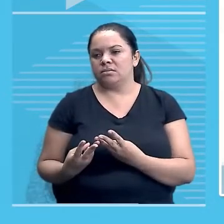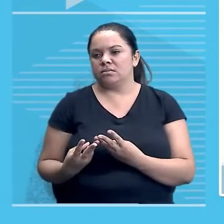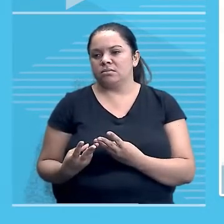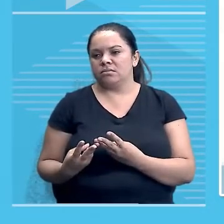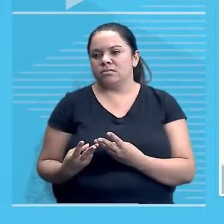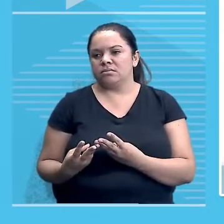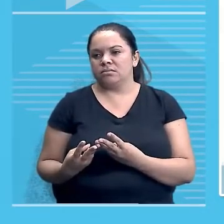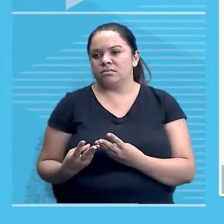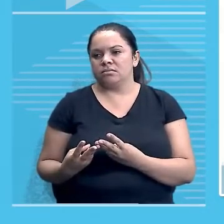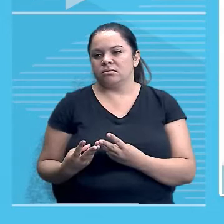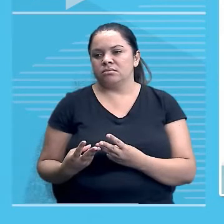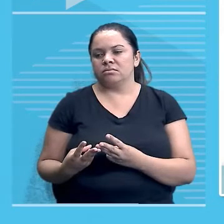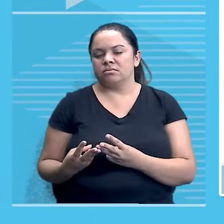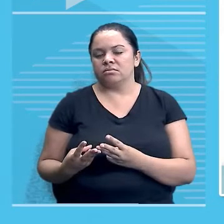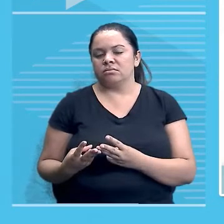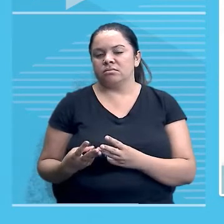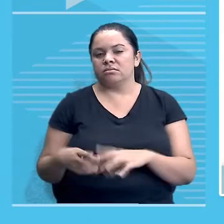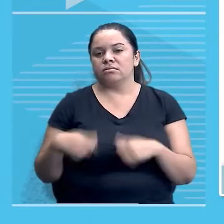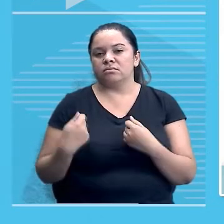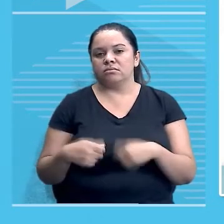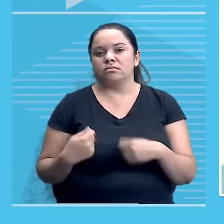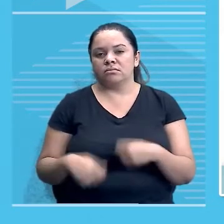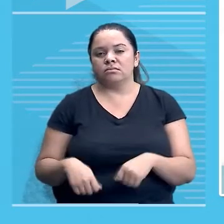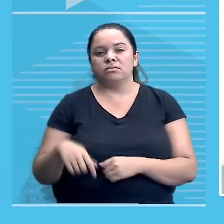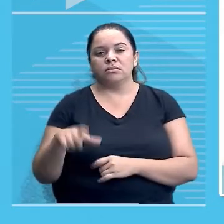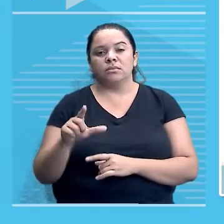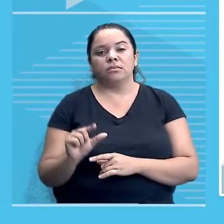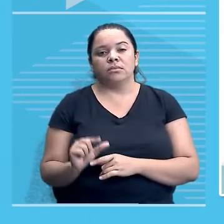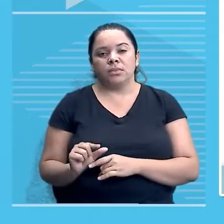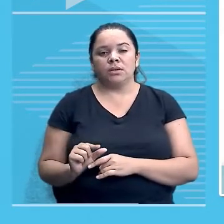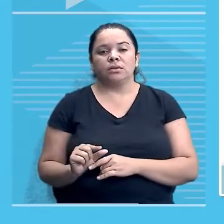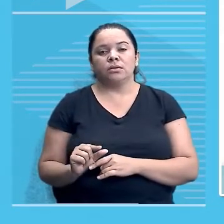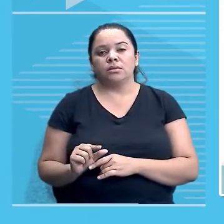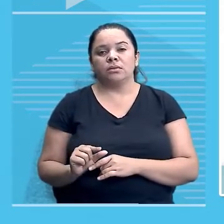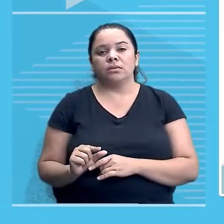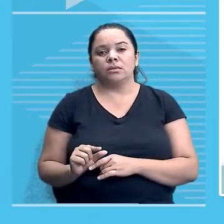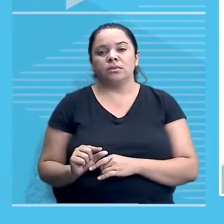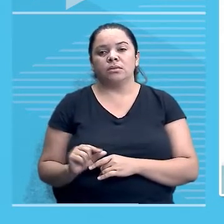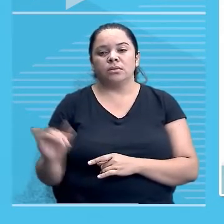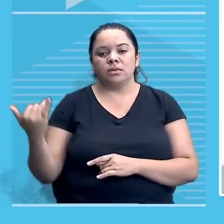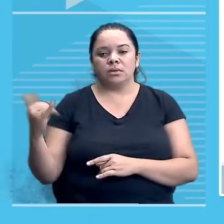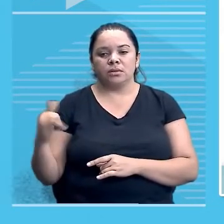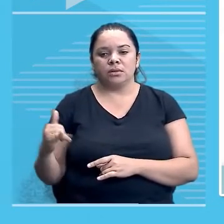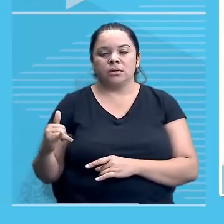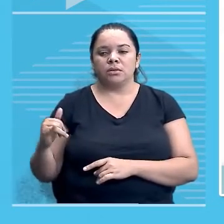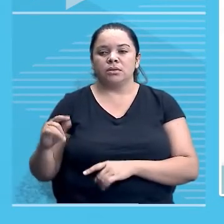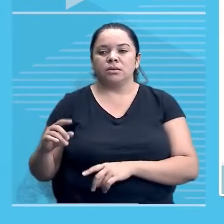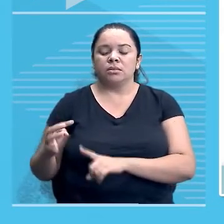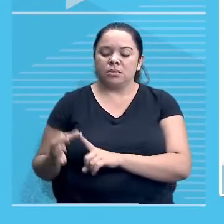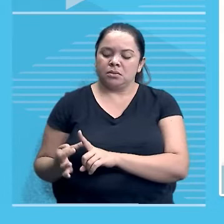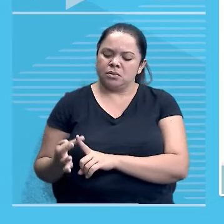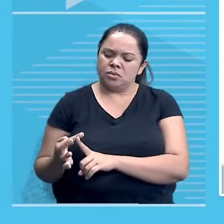vai precisar de menor quantidade de energia para variar a sua temperatura,